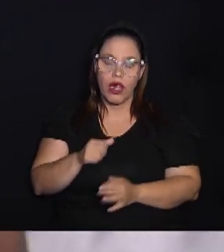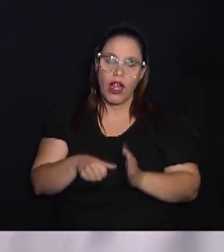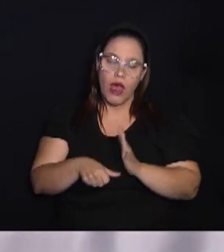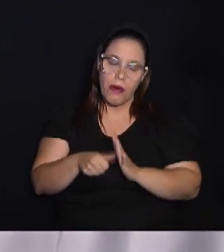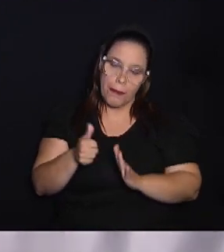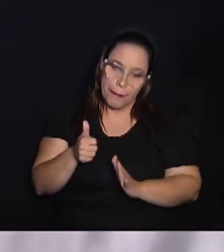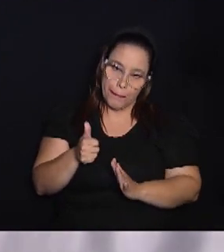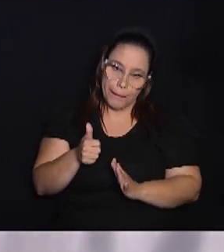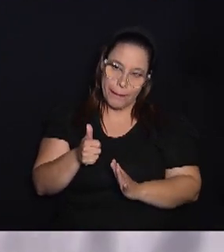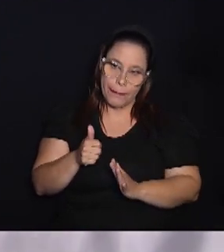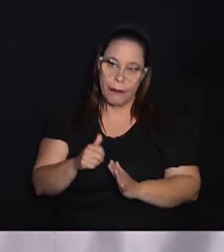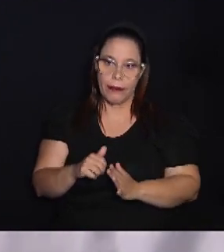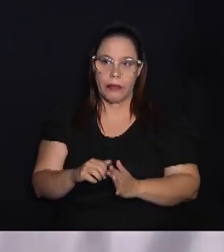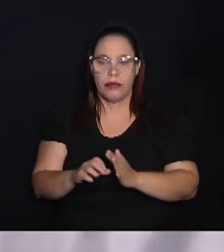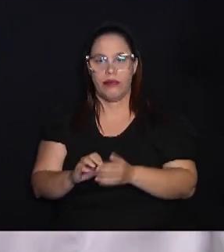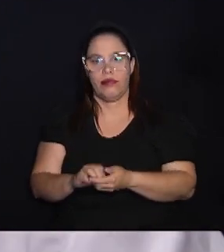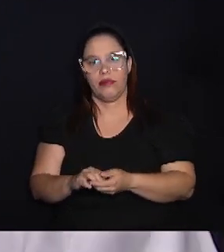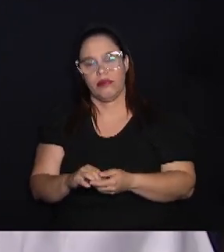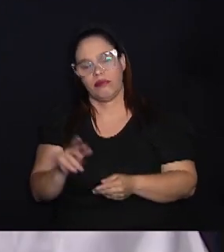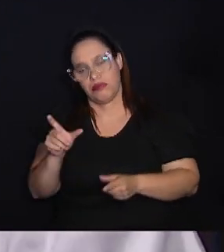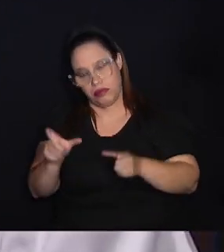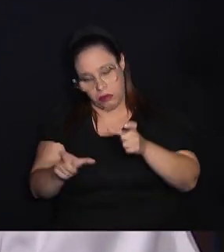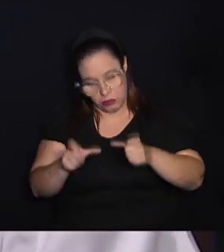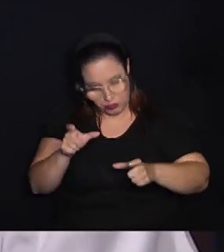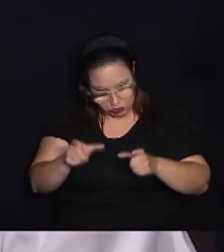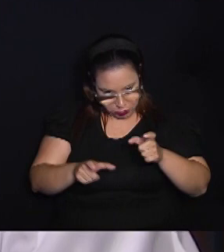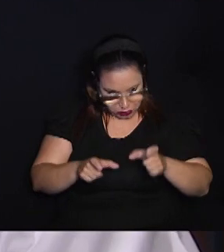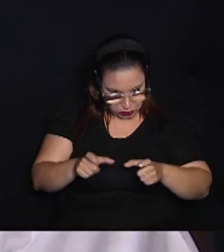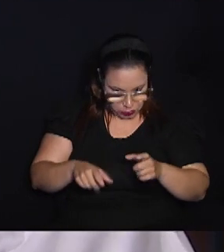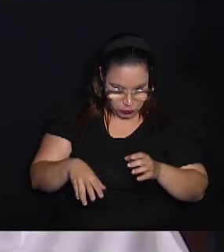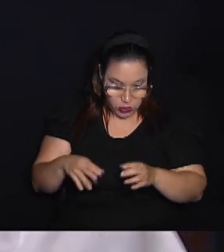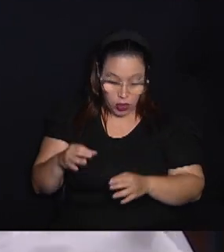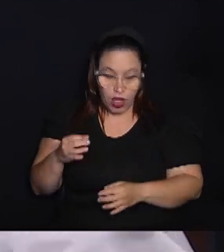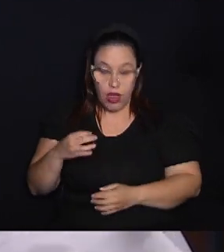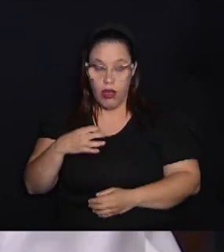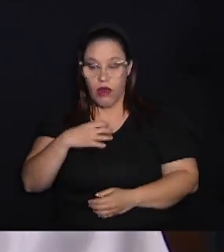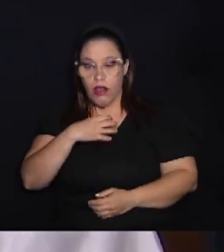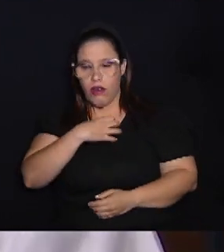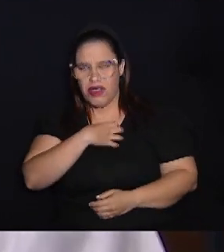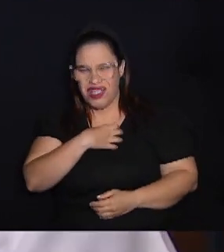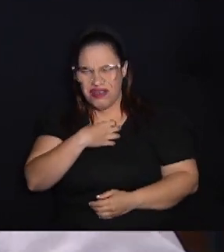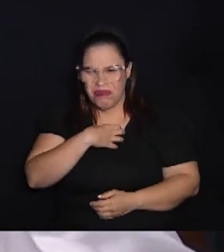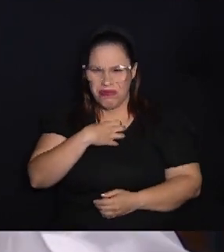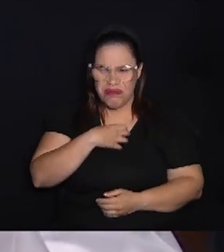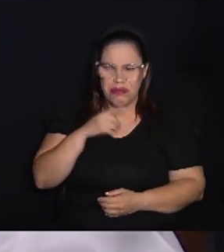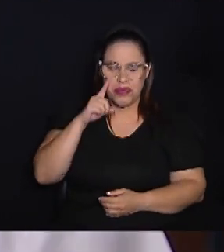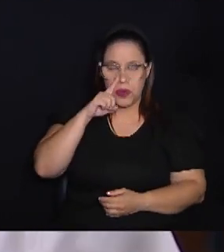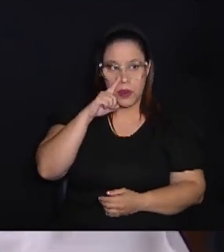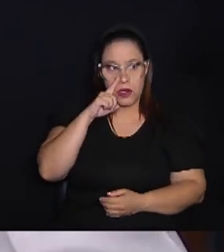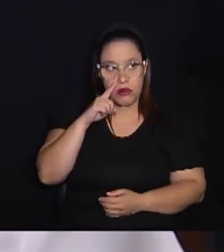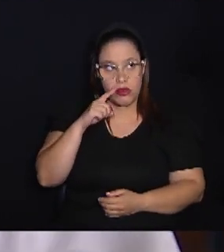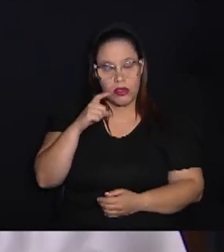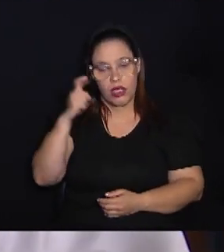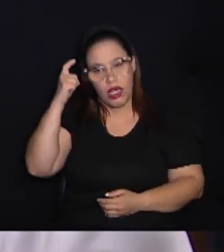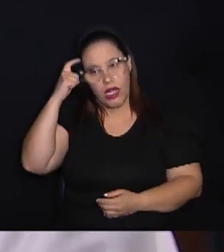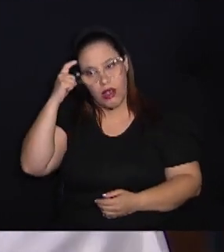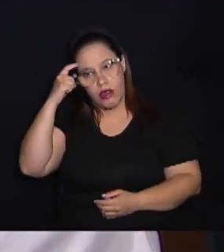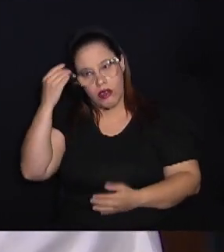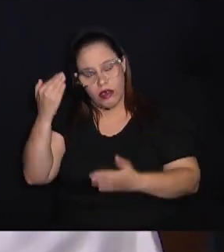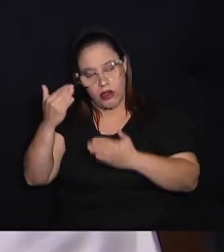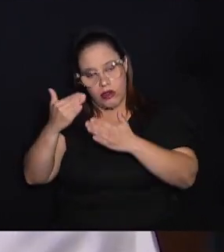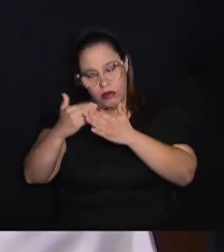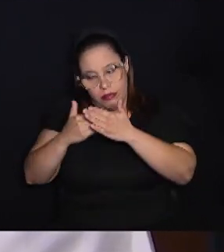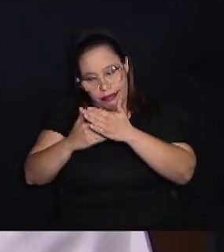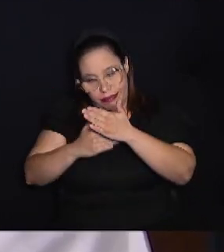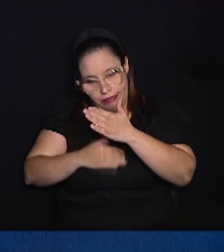que, se as pessoas estão expostas a esses fatores de risco, elas se conscientizem e diminuam ou interrompam